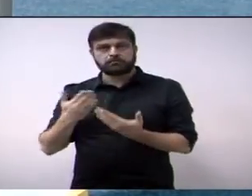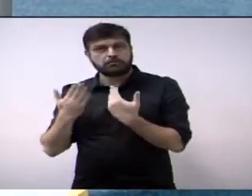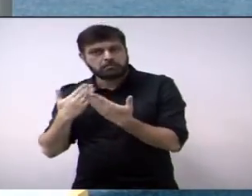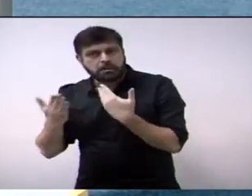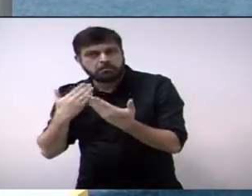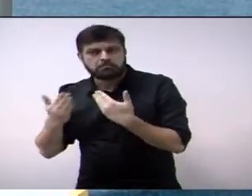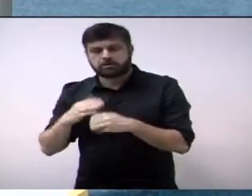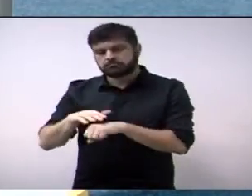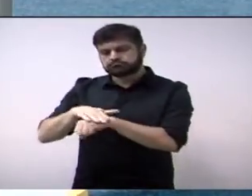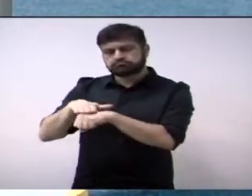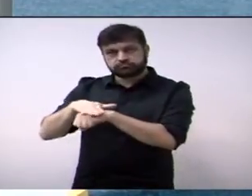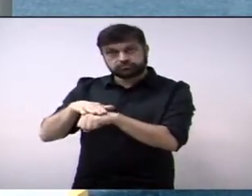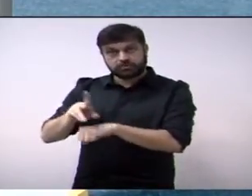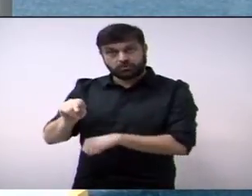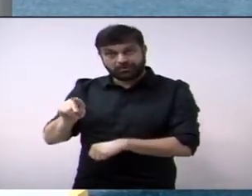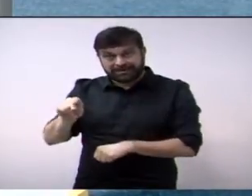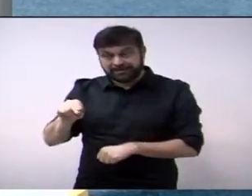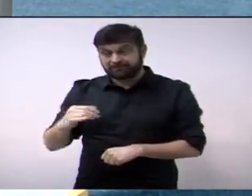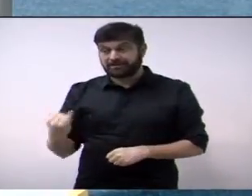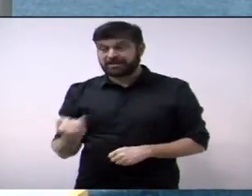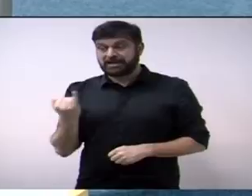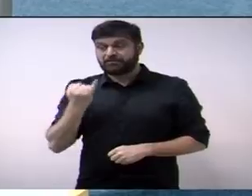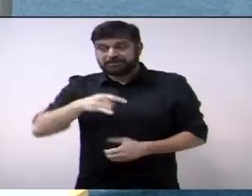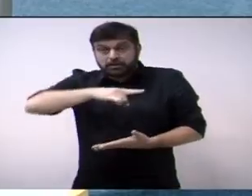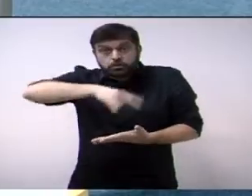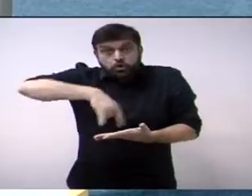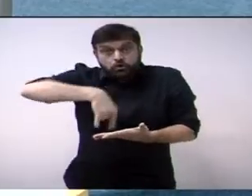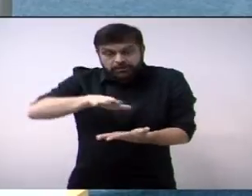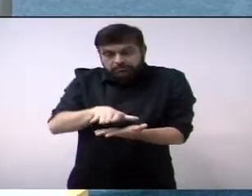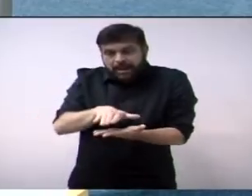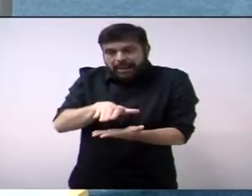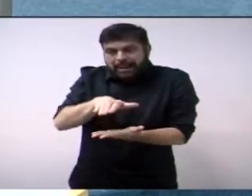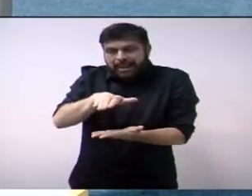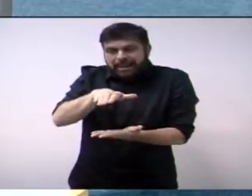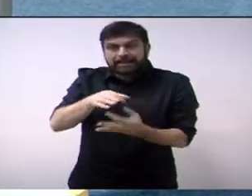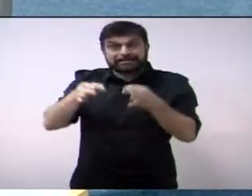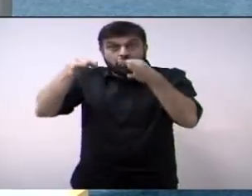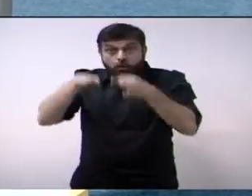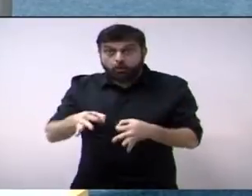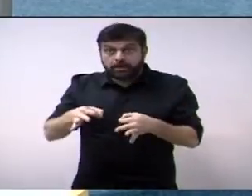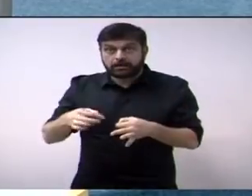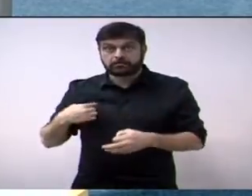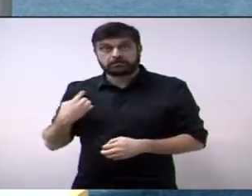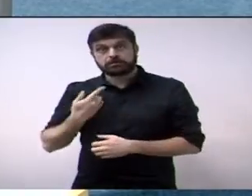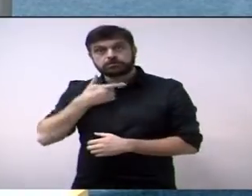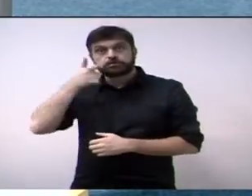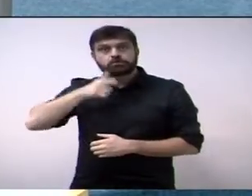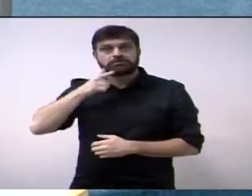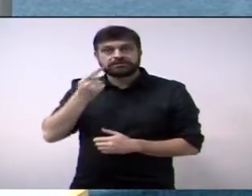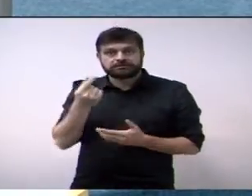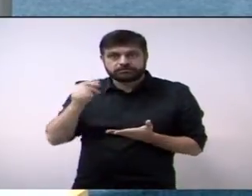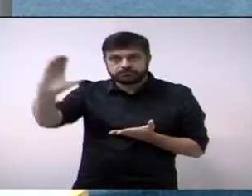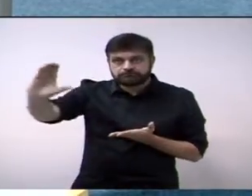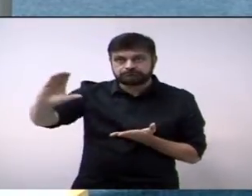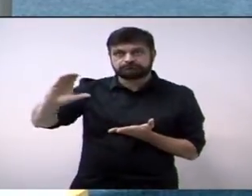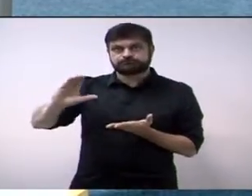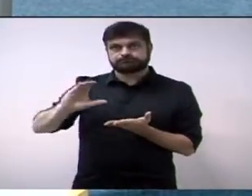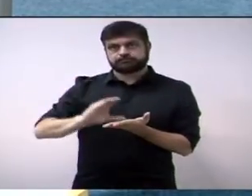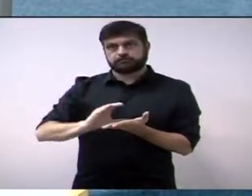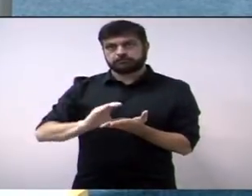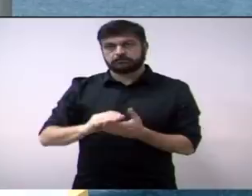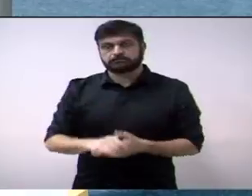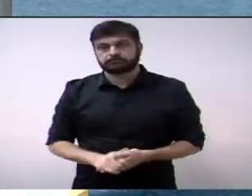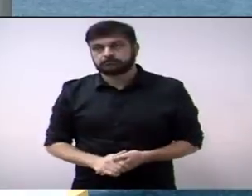nos corredores, a importância de tudo isso estar em ordem. Por quê? Porque a gente só tem a ganhar, é só ponto